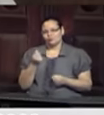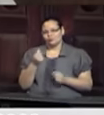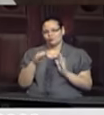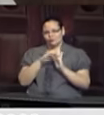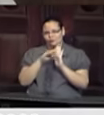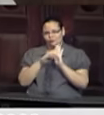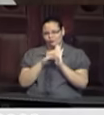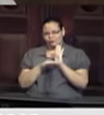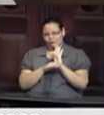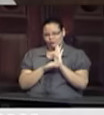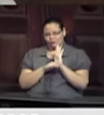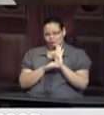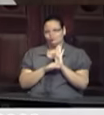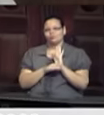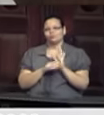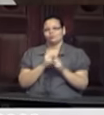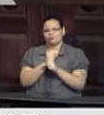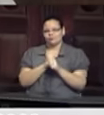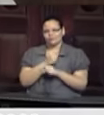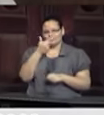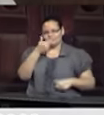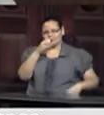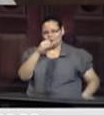orçamento para 2017,